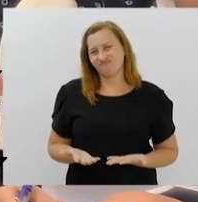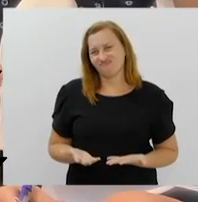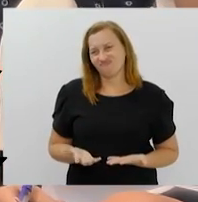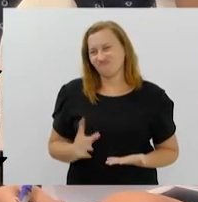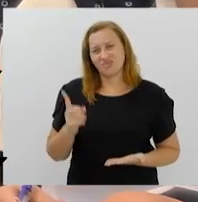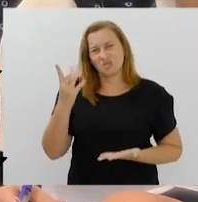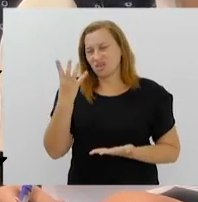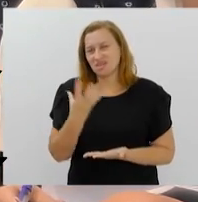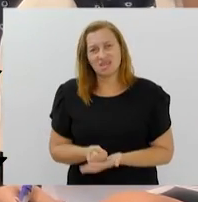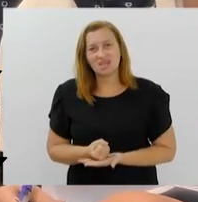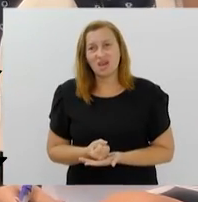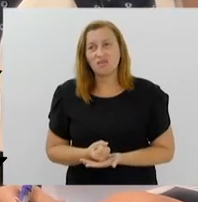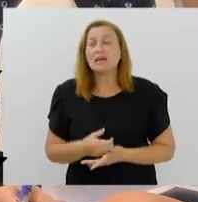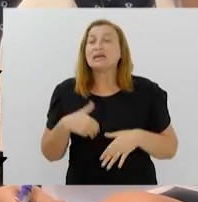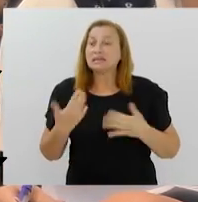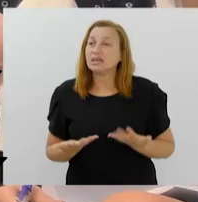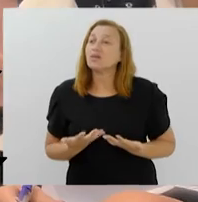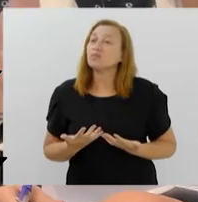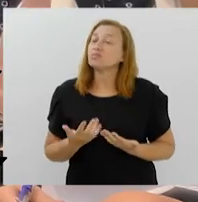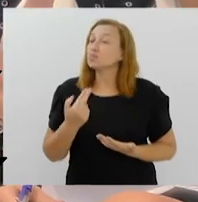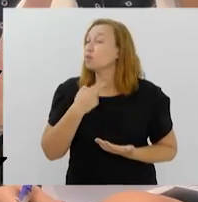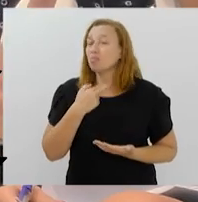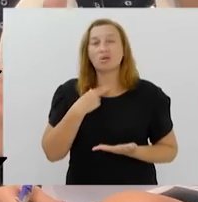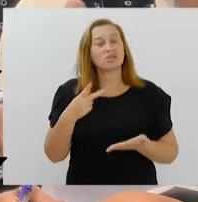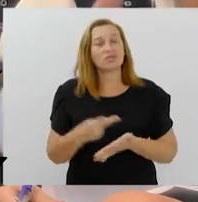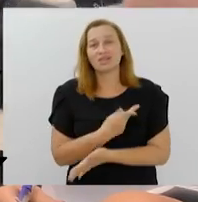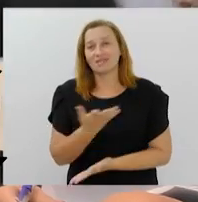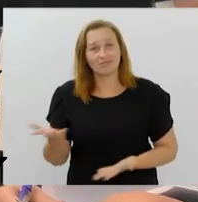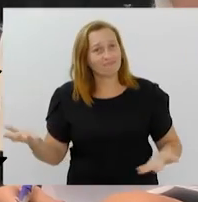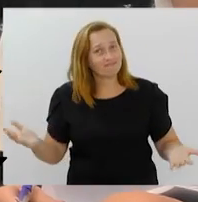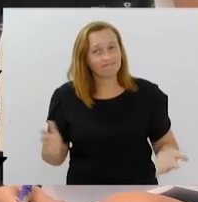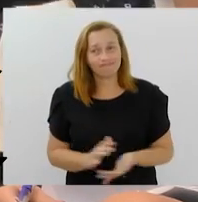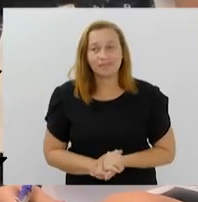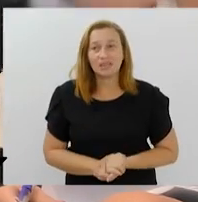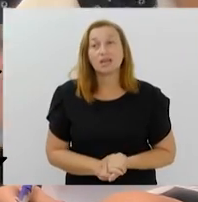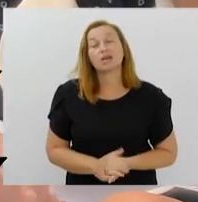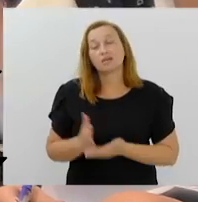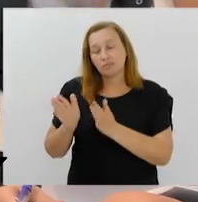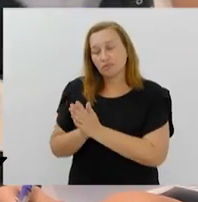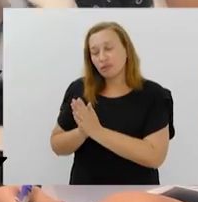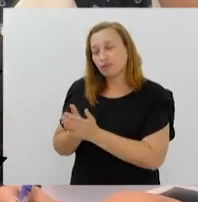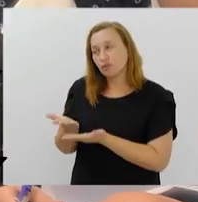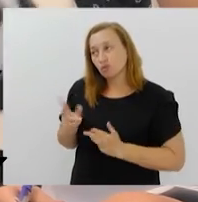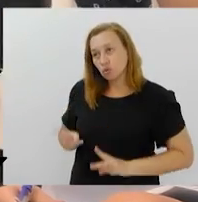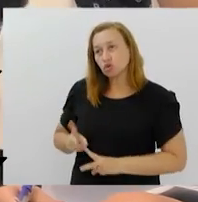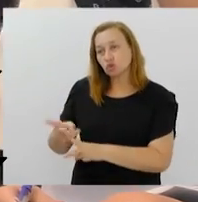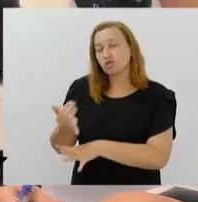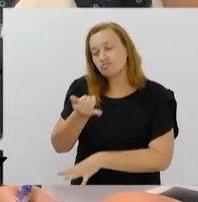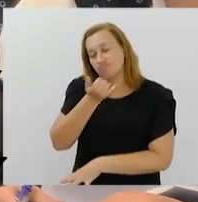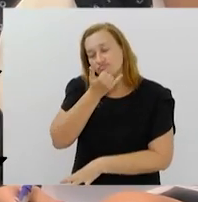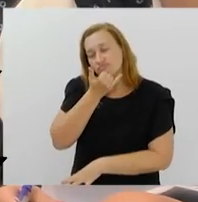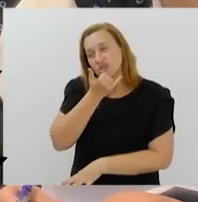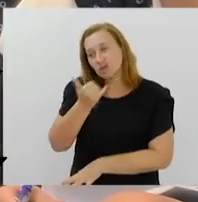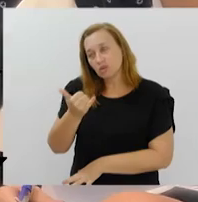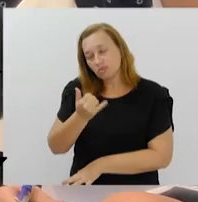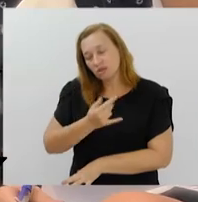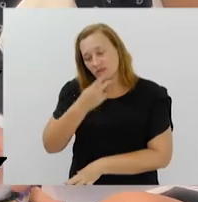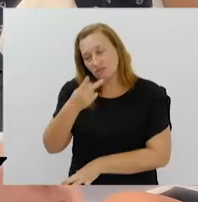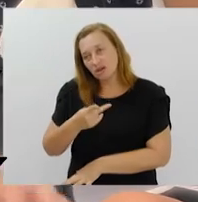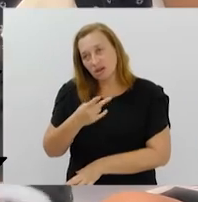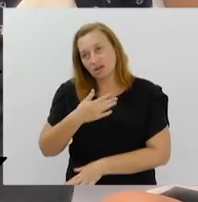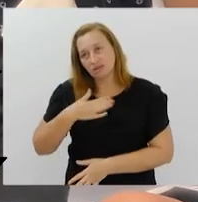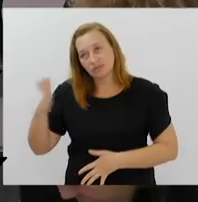é inaceitável e Então é isso que não pode mais mais acontecer mas por favor continue me perdoe também o meu meu desabafo eu vou